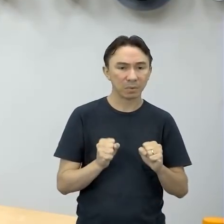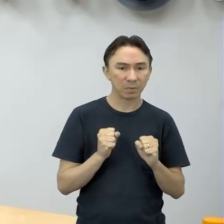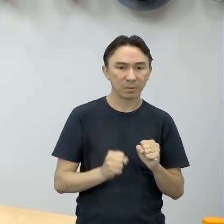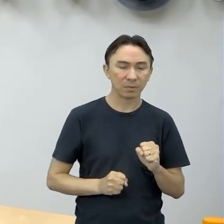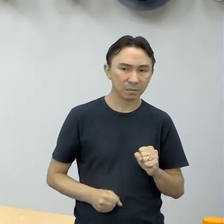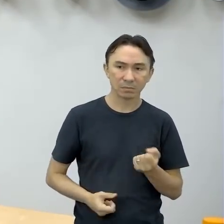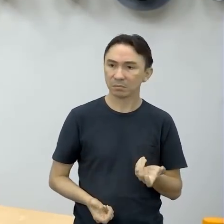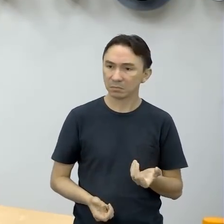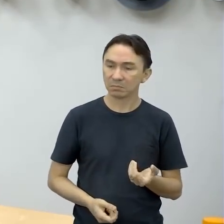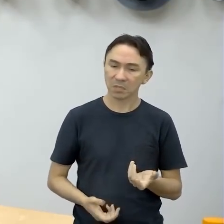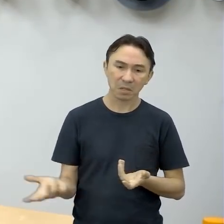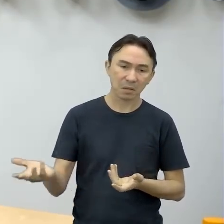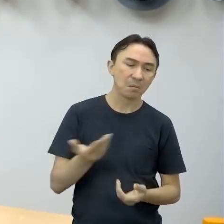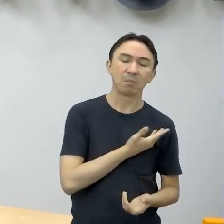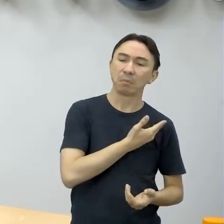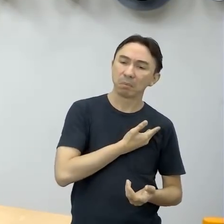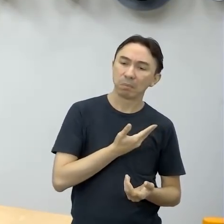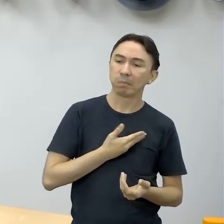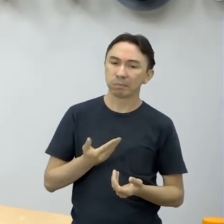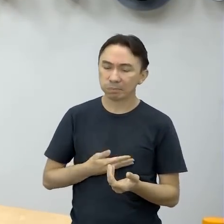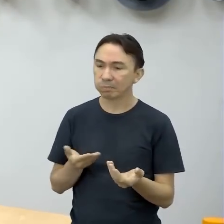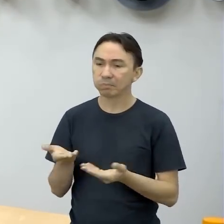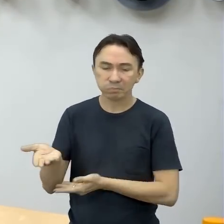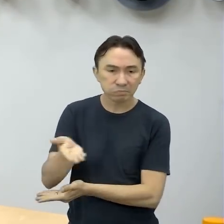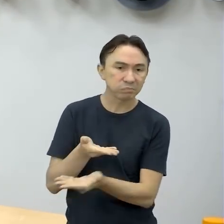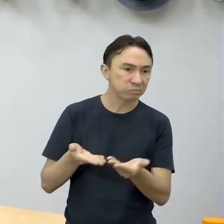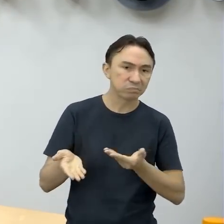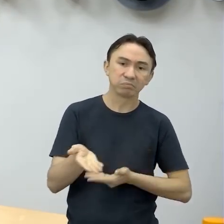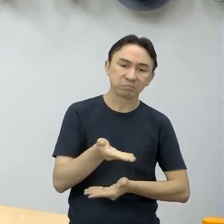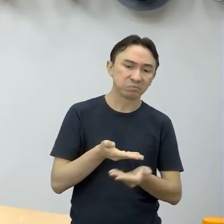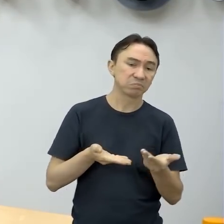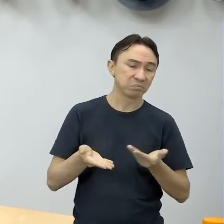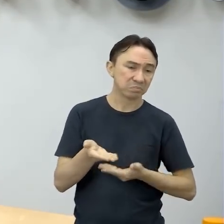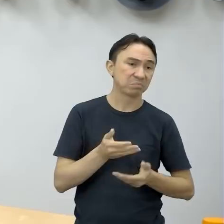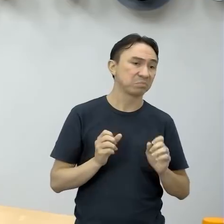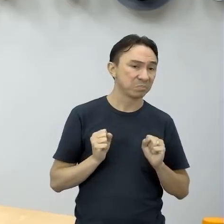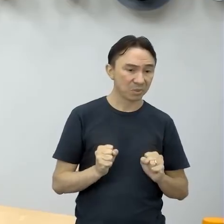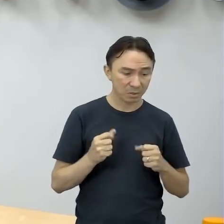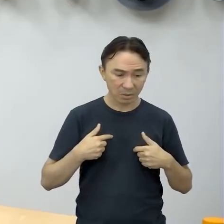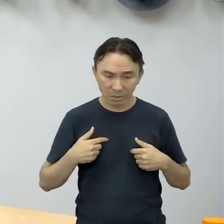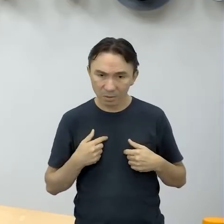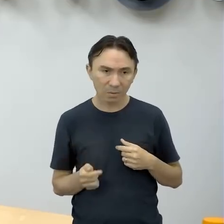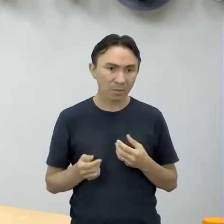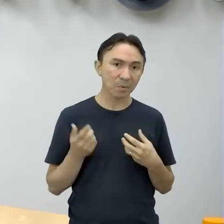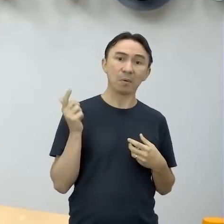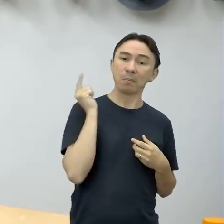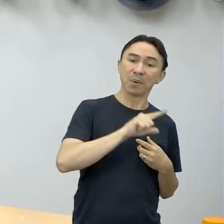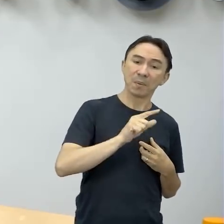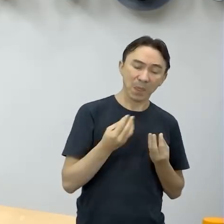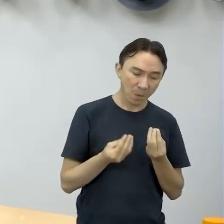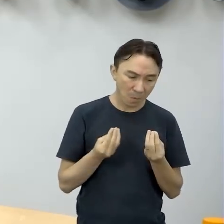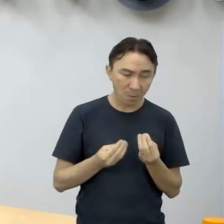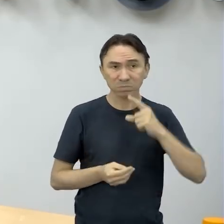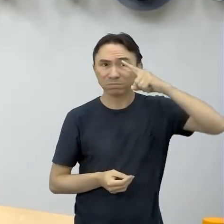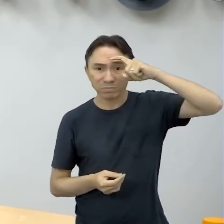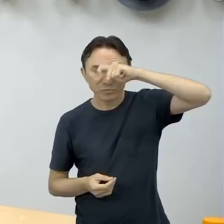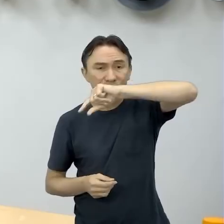numa roda de conversa, né? Poderá compartilhar os caminhos que foi percorrido, as dificuldades,